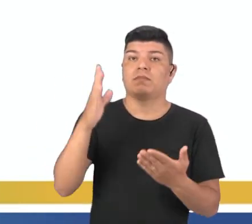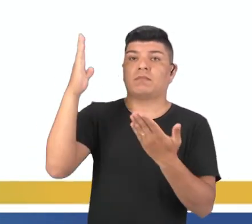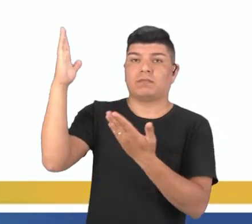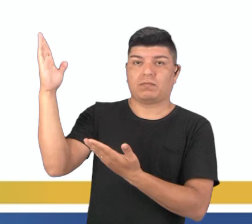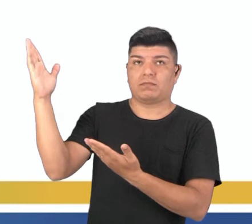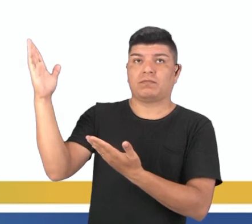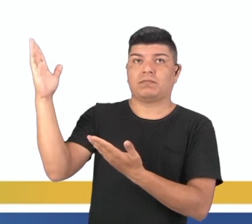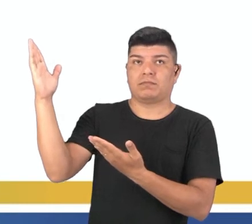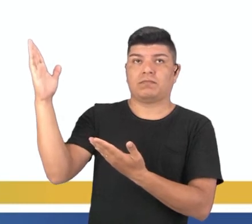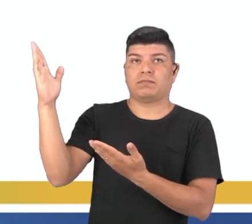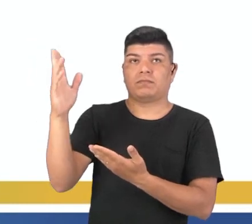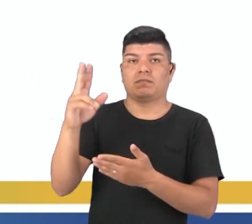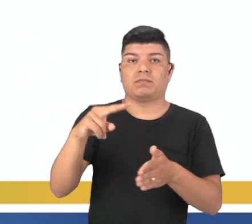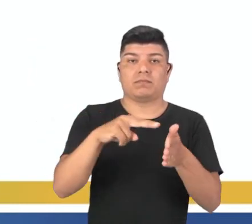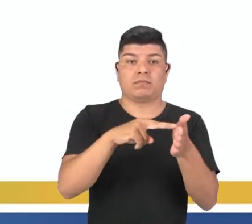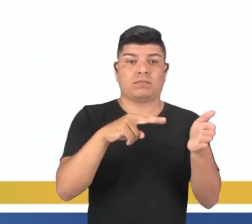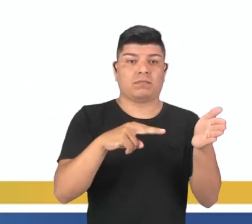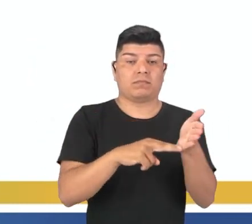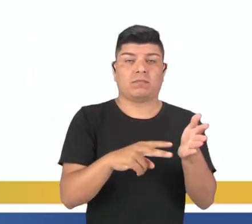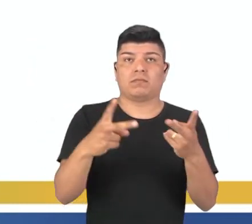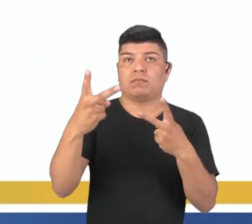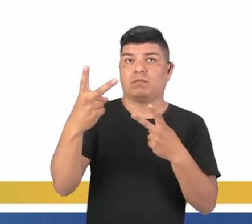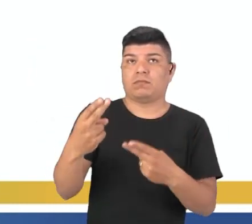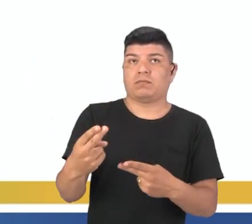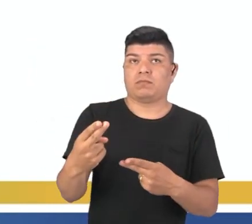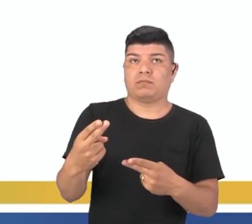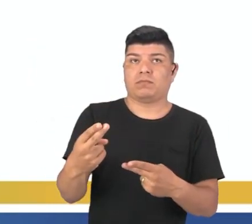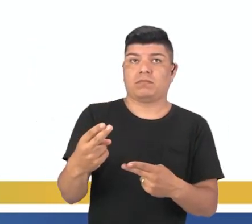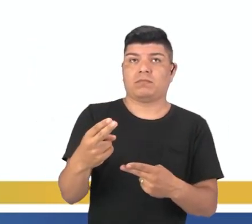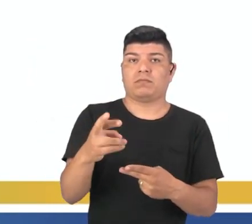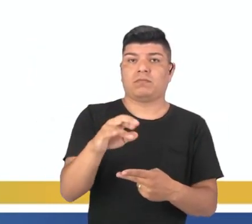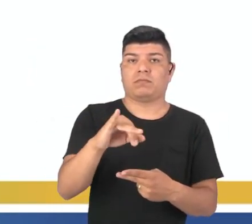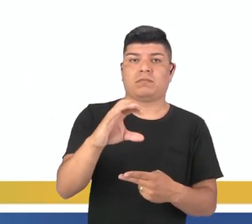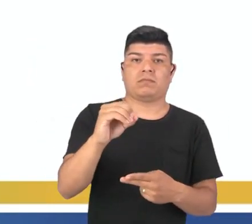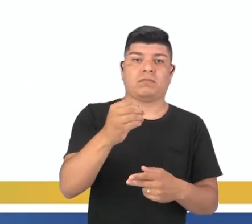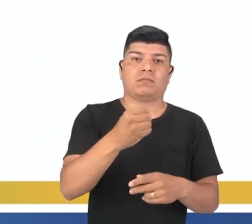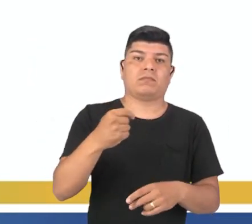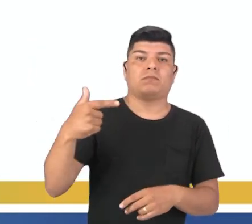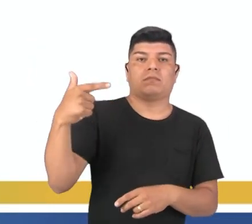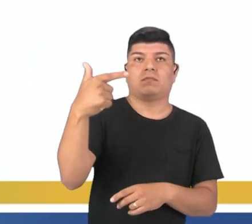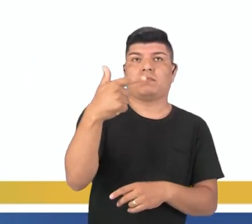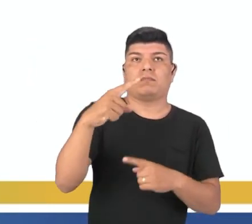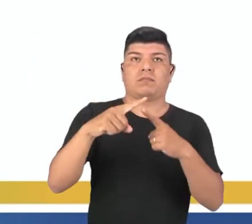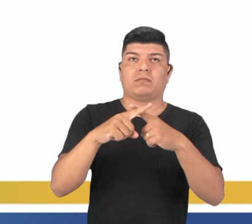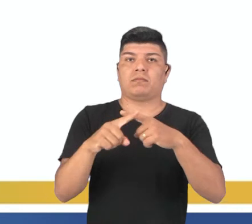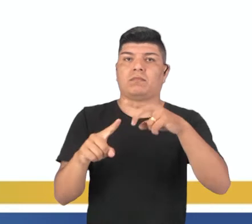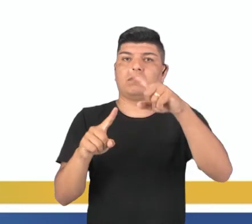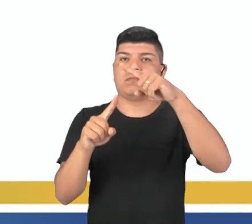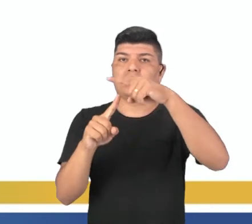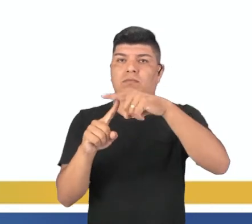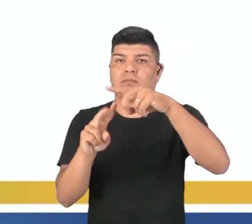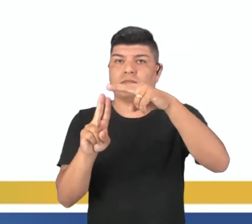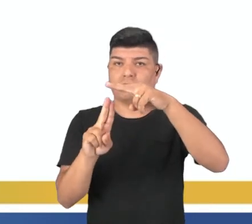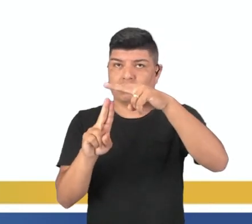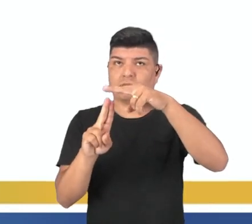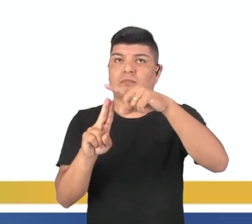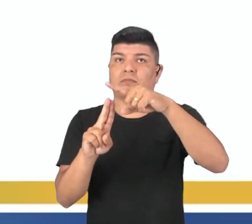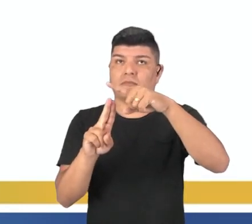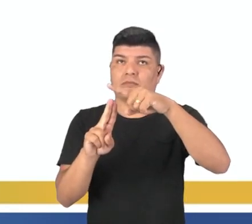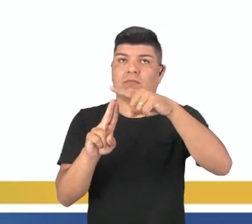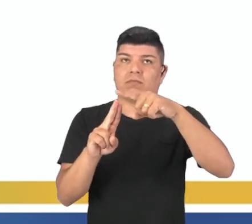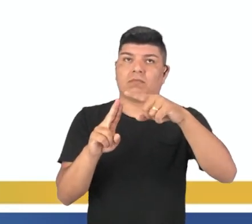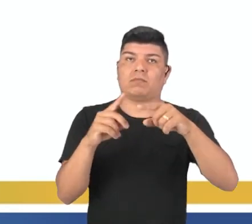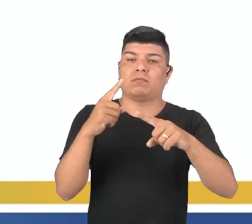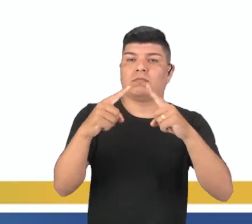fórmula volume igual a raio ao quadrado vezes o π vezes